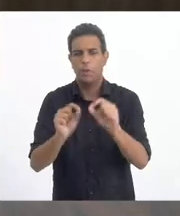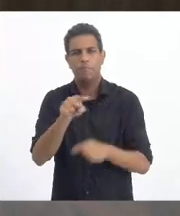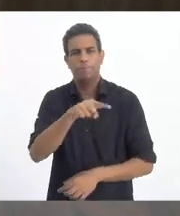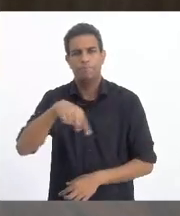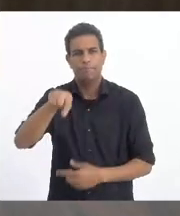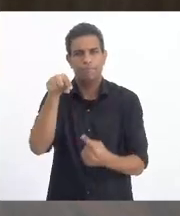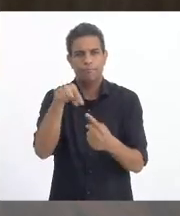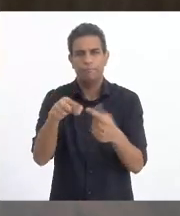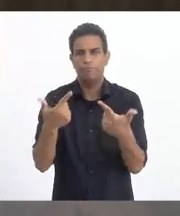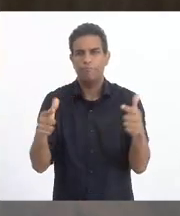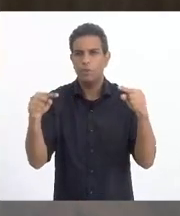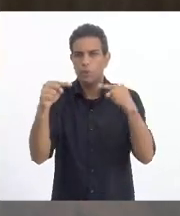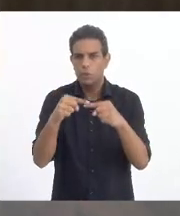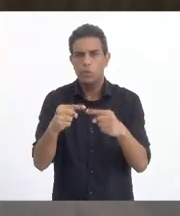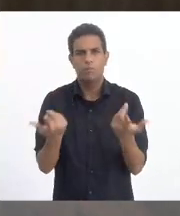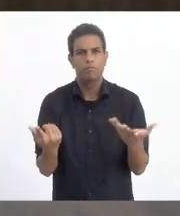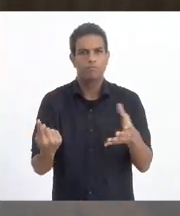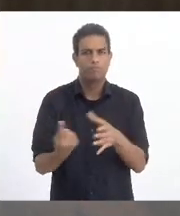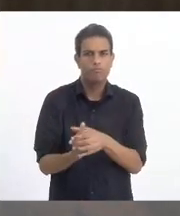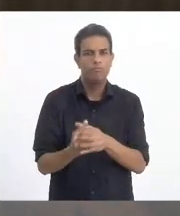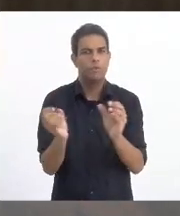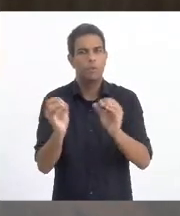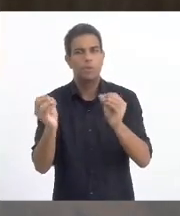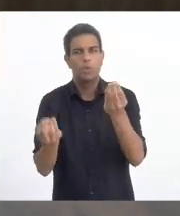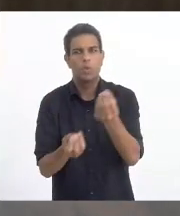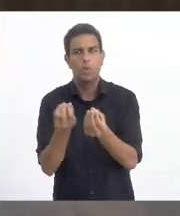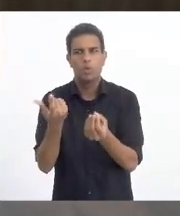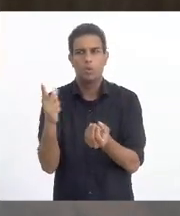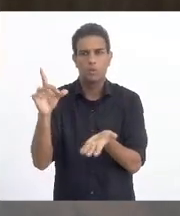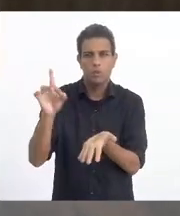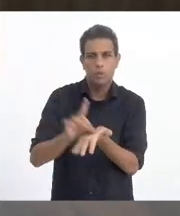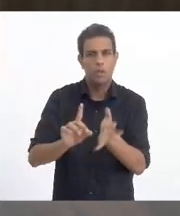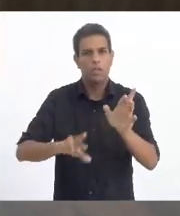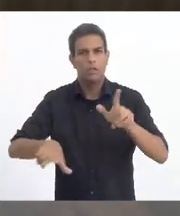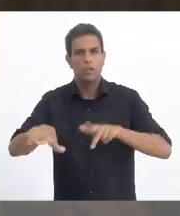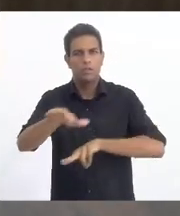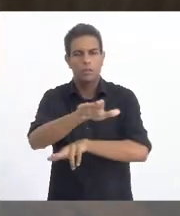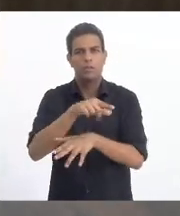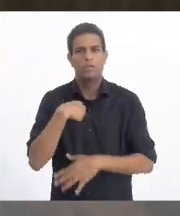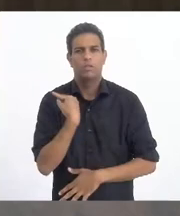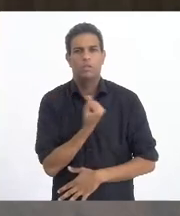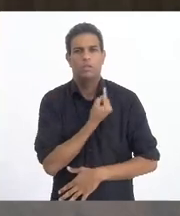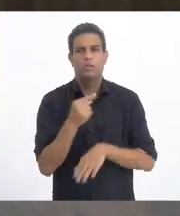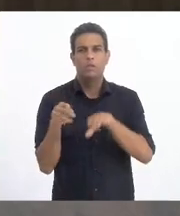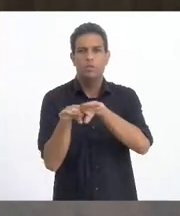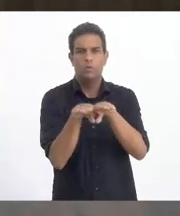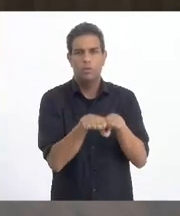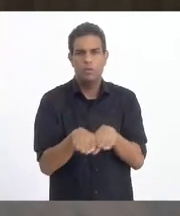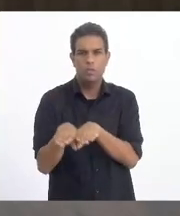estão sem paridade, sem integralidade. Mas não existe diferença, somos todos iguais.